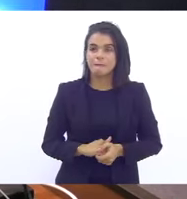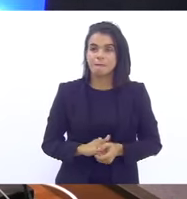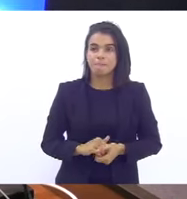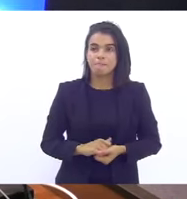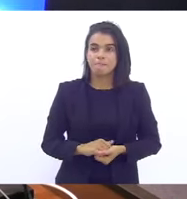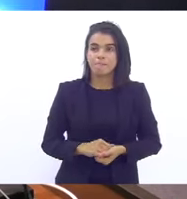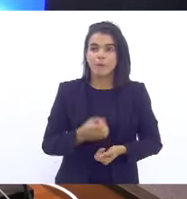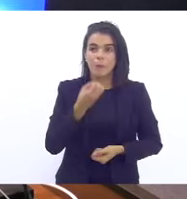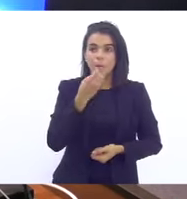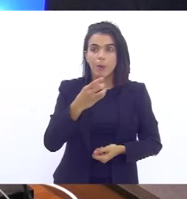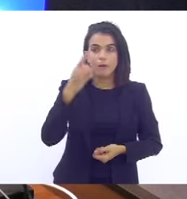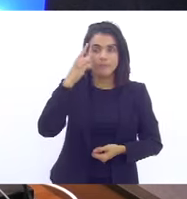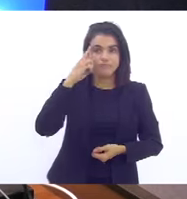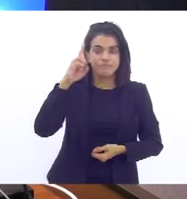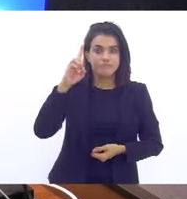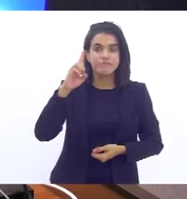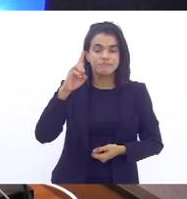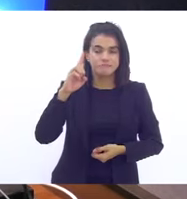Bom dia,